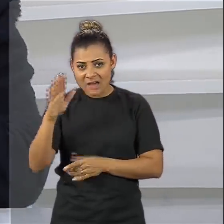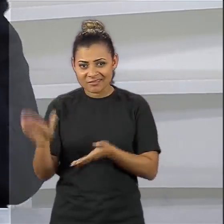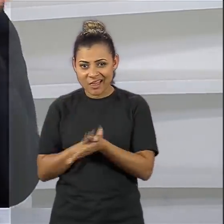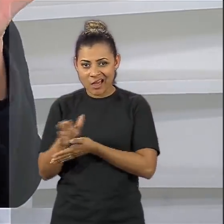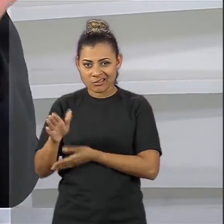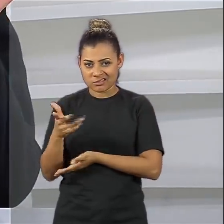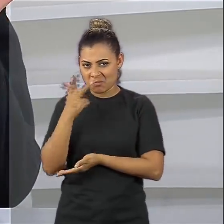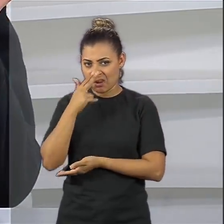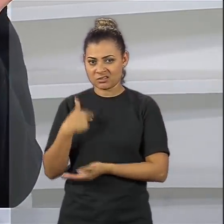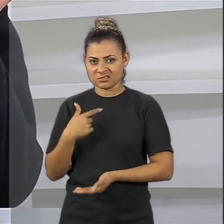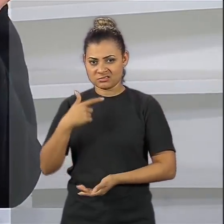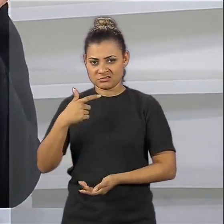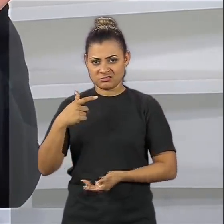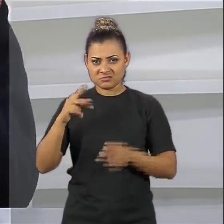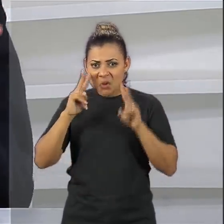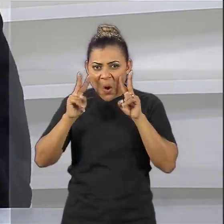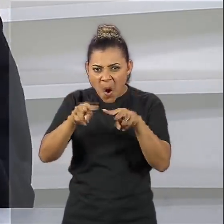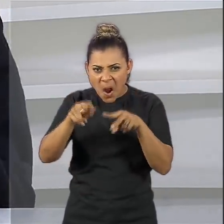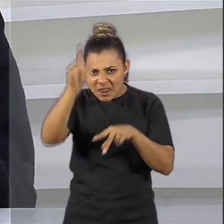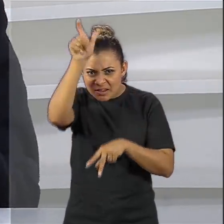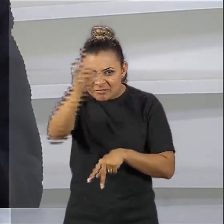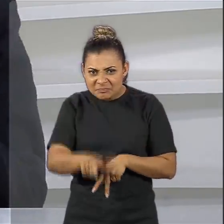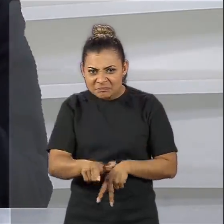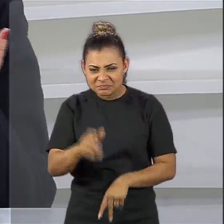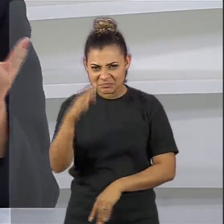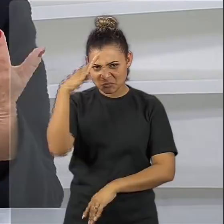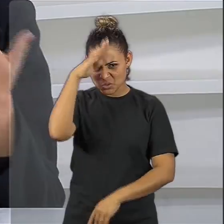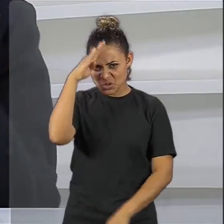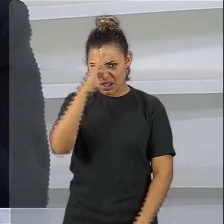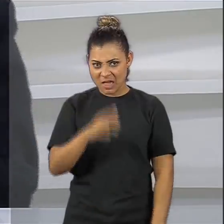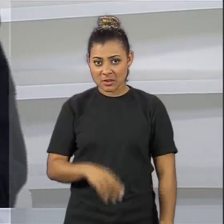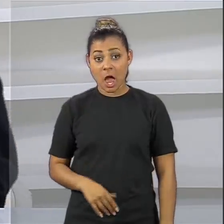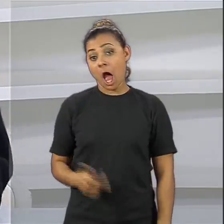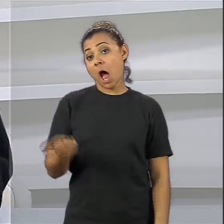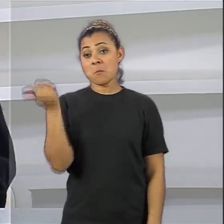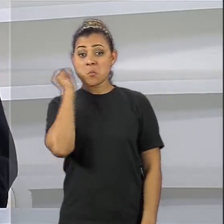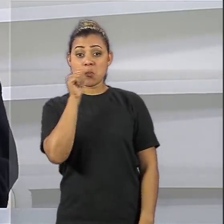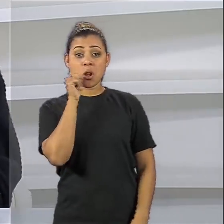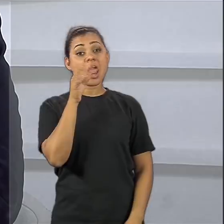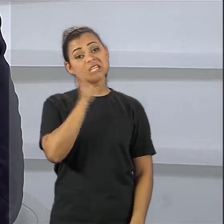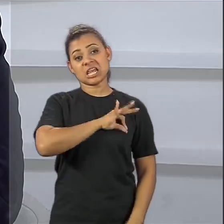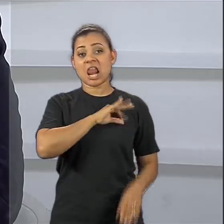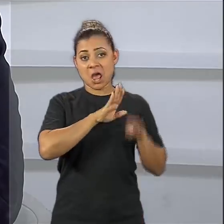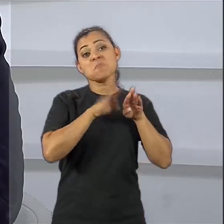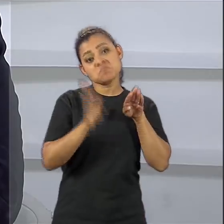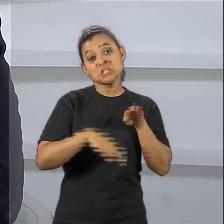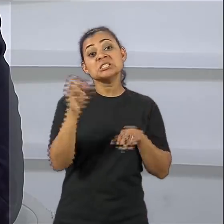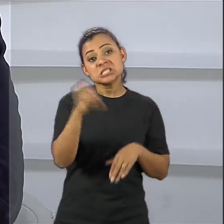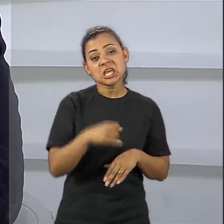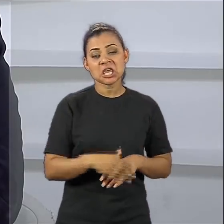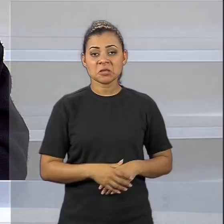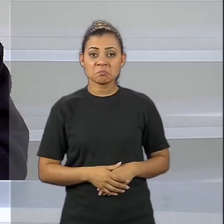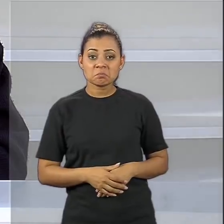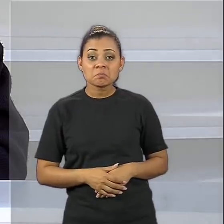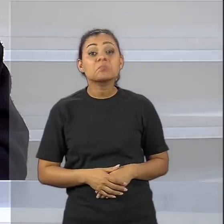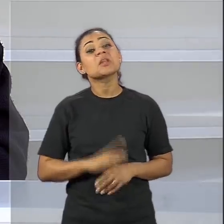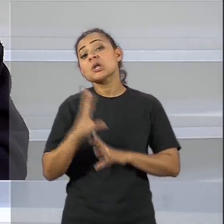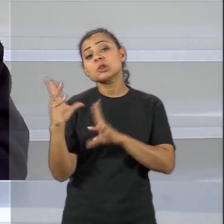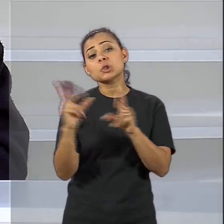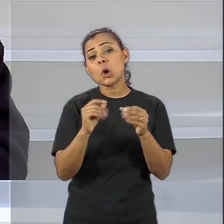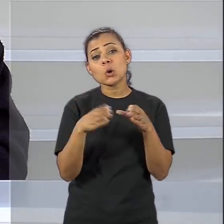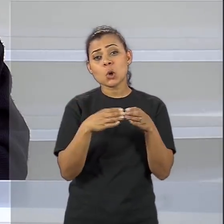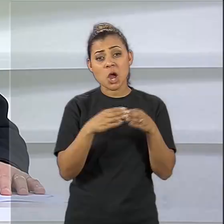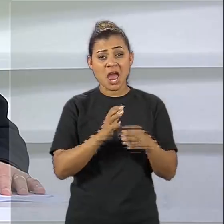Quando você olha o Bolsonaro, que diz que mulher tem que ganhar menos que homem, contra todas as